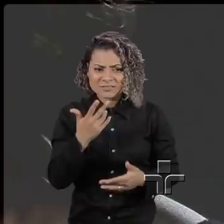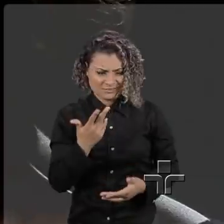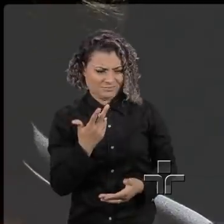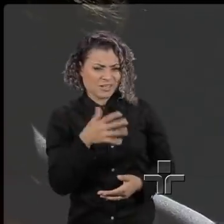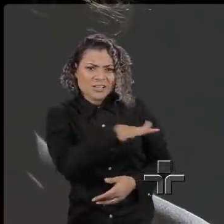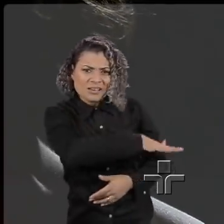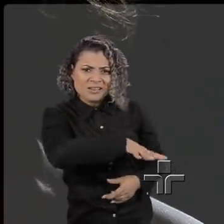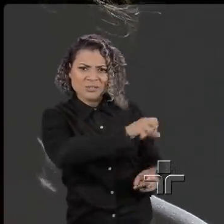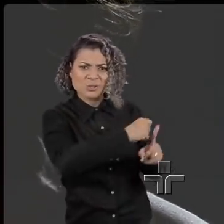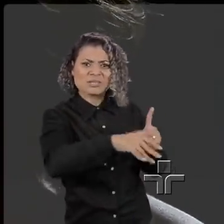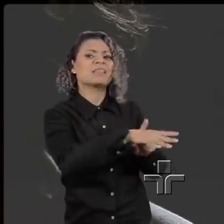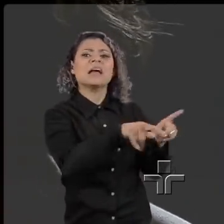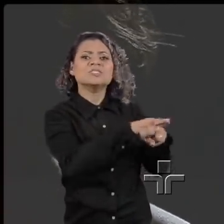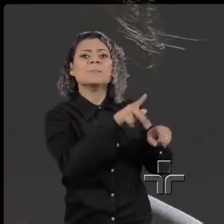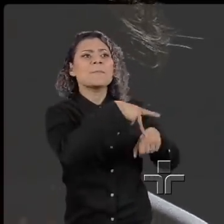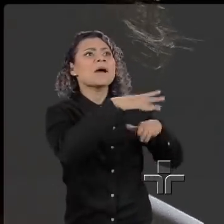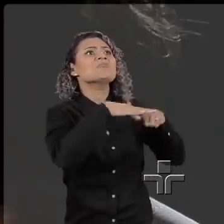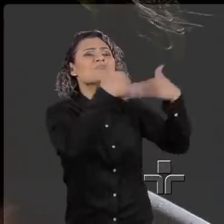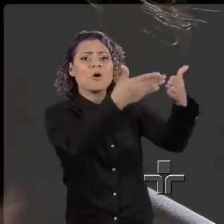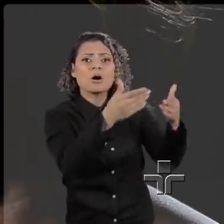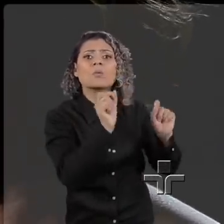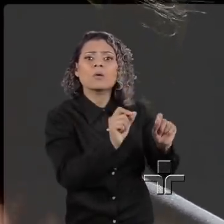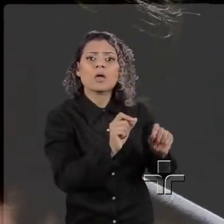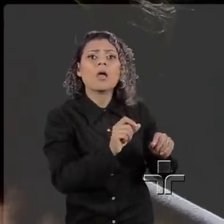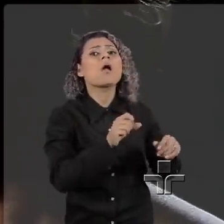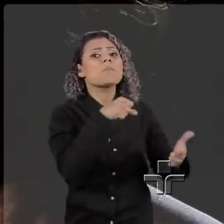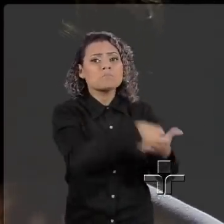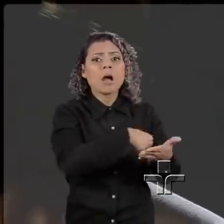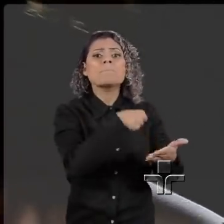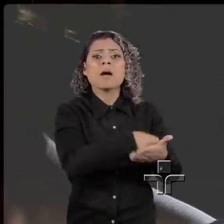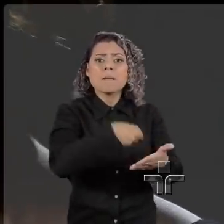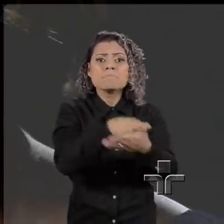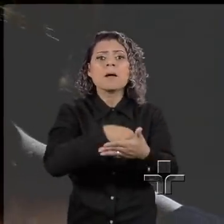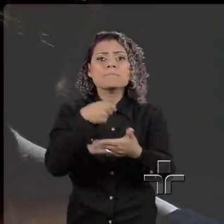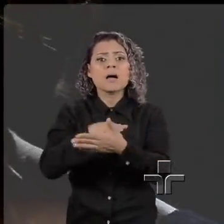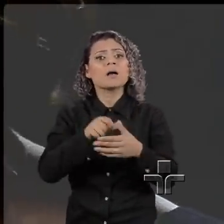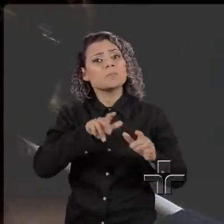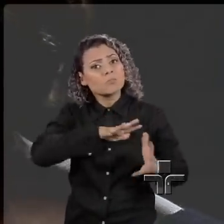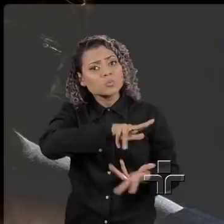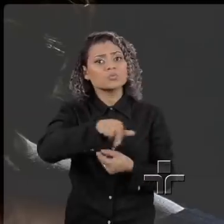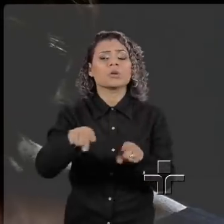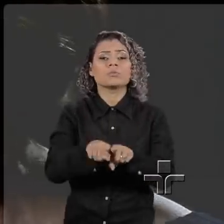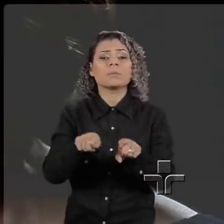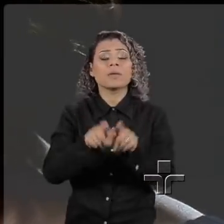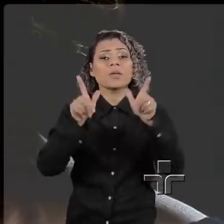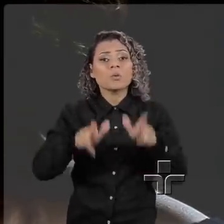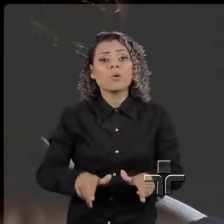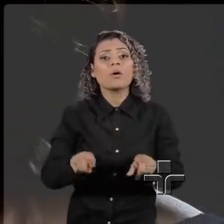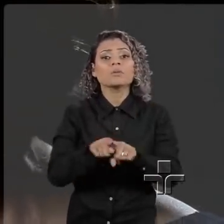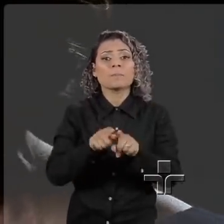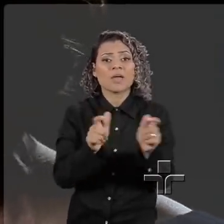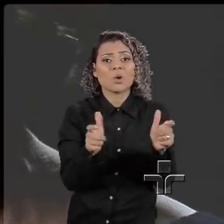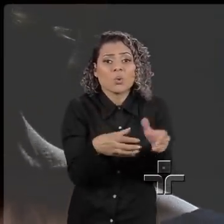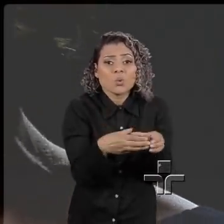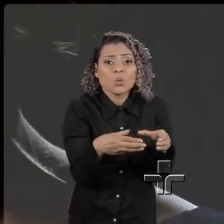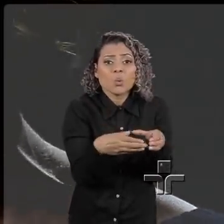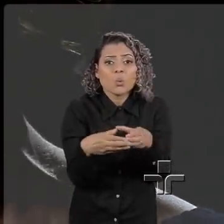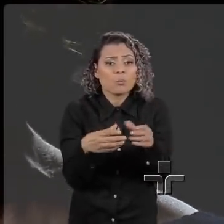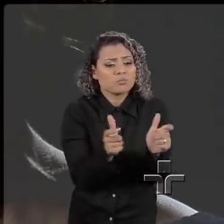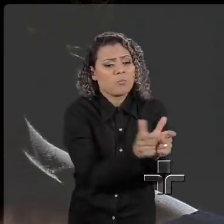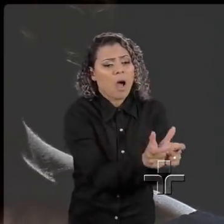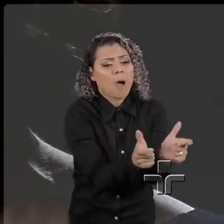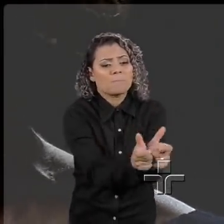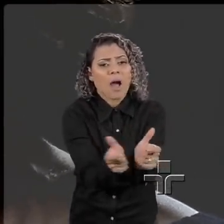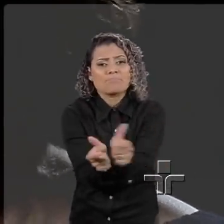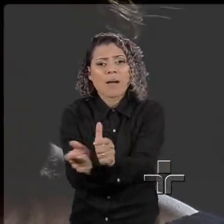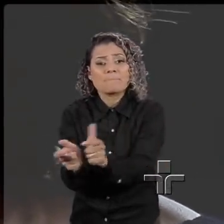civil também internacionalizada e atuando local e mundialmente, como é o caso de minorias que hoje foram